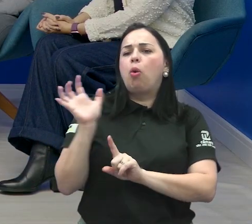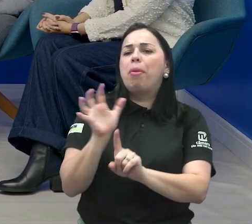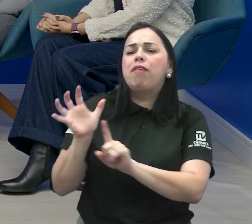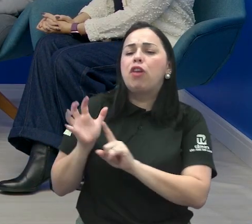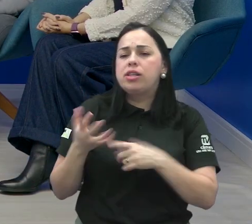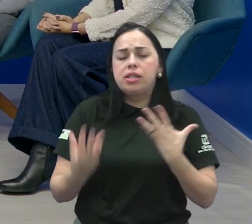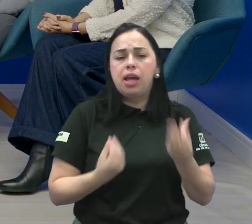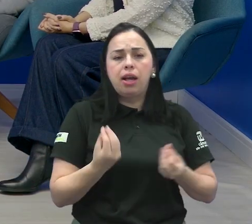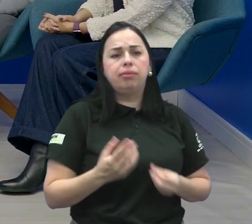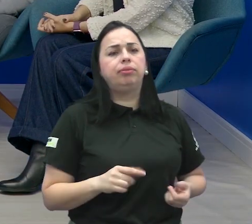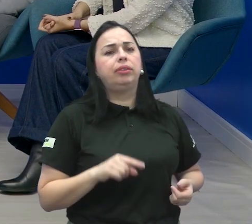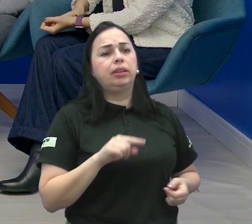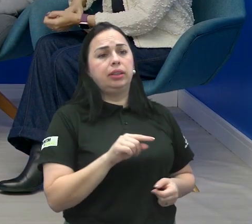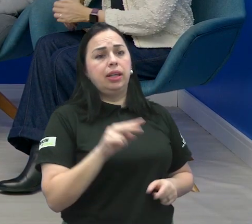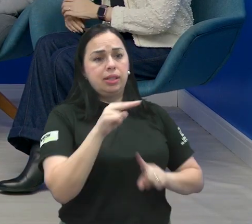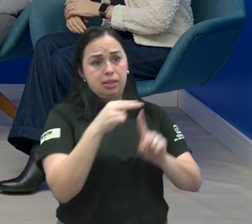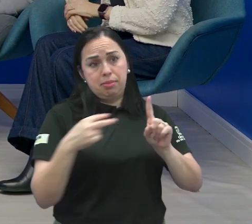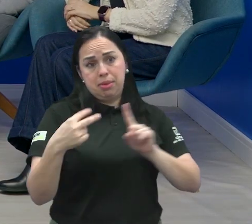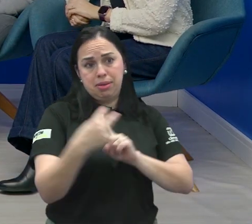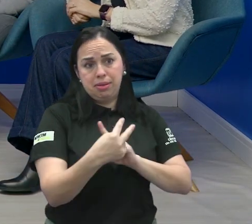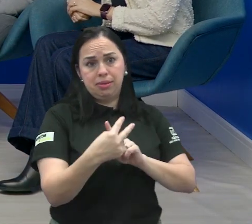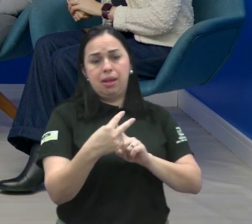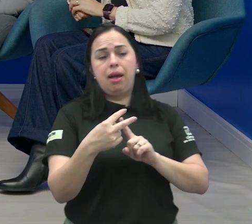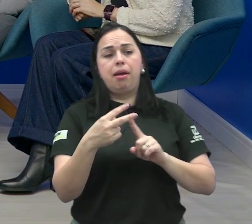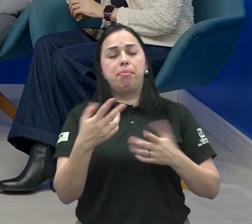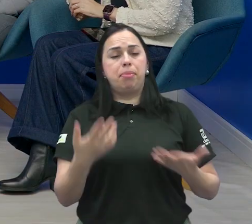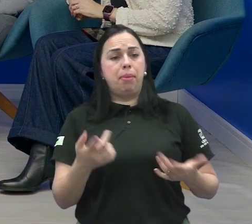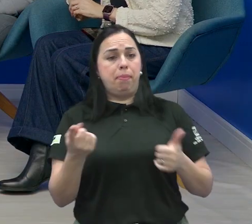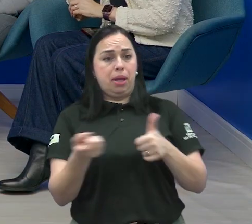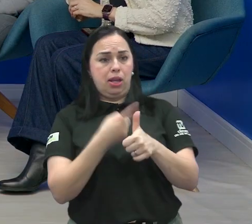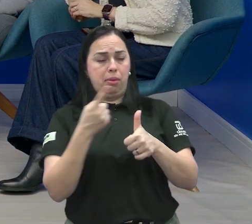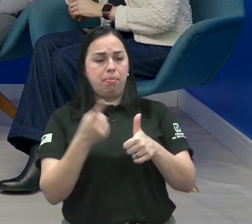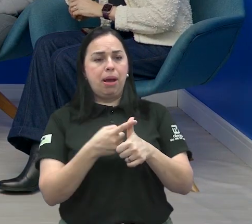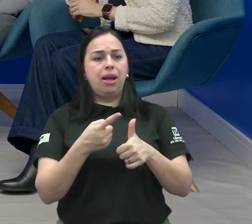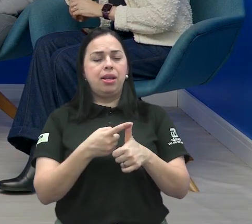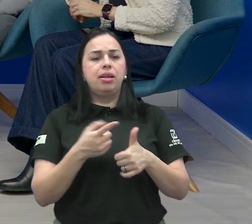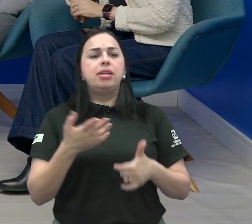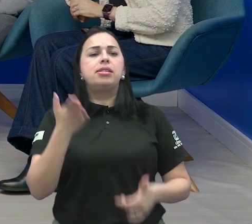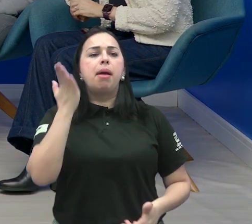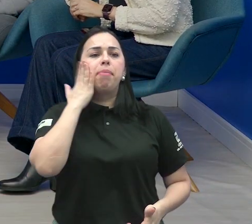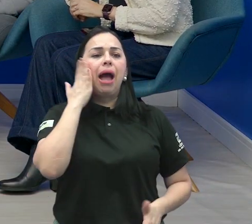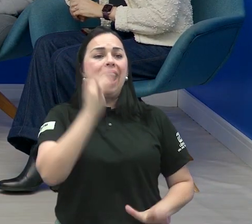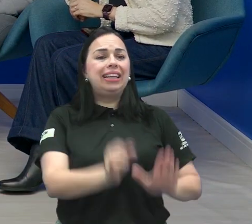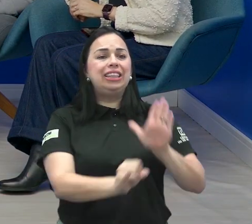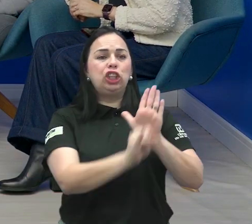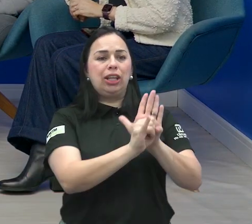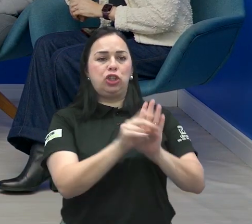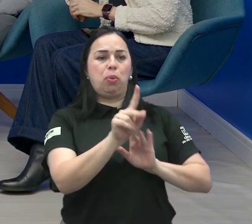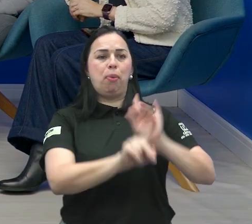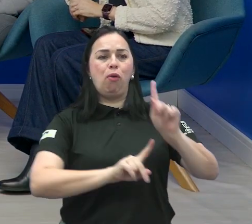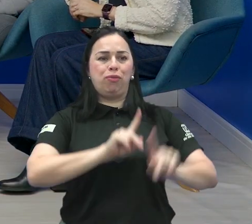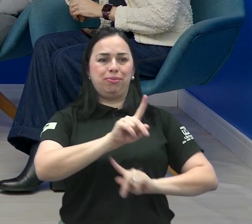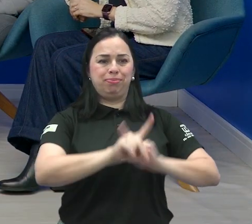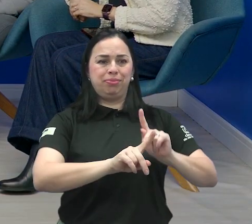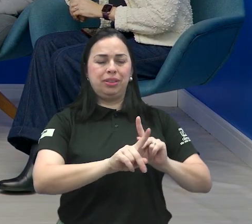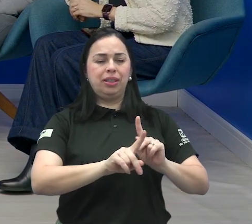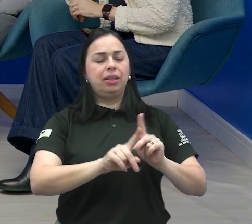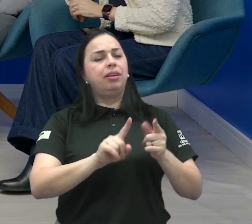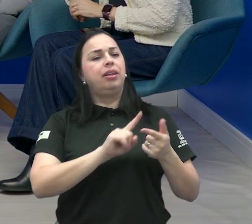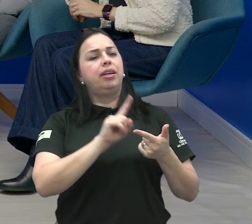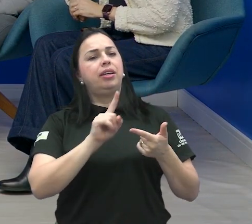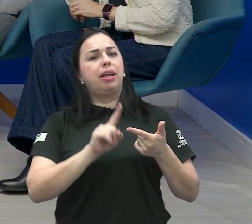sociedade? Primeiro que é esse olhar voltado para dentro, né? Primeiro esse reconhecimento de quem nós somos e